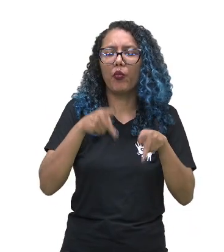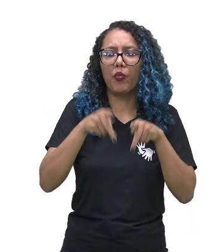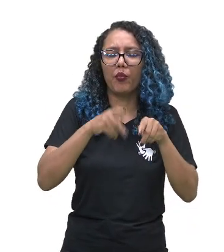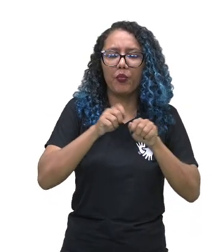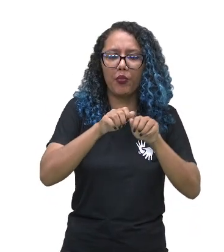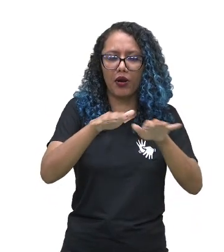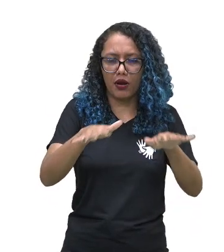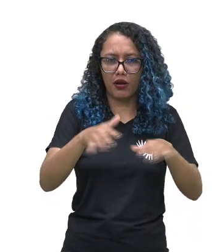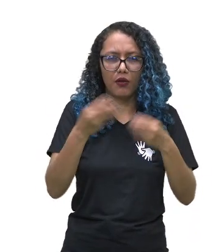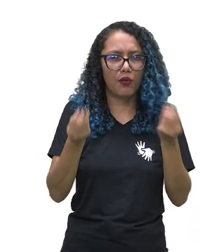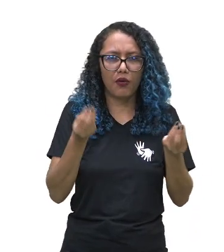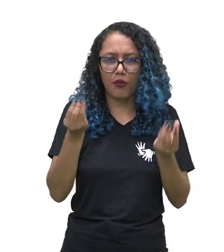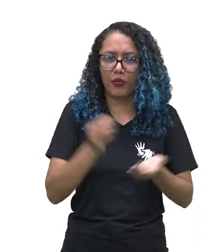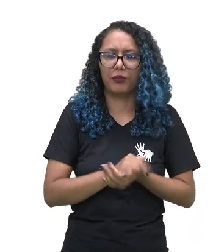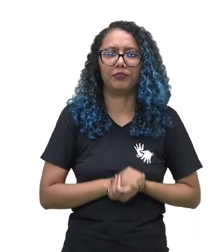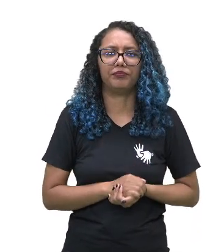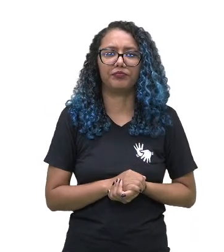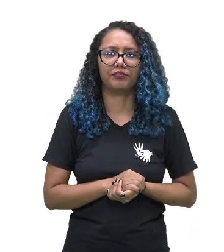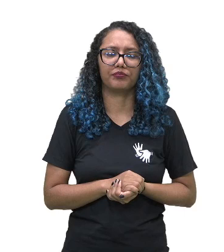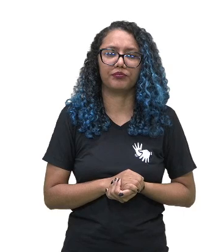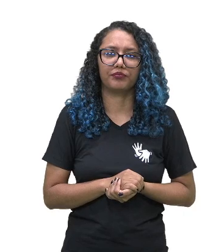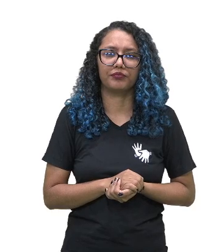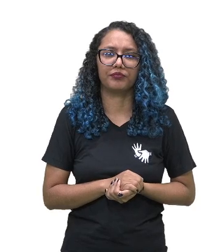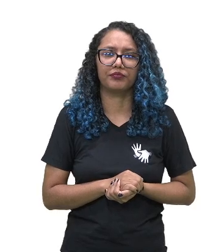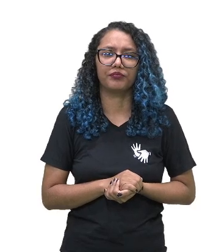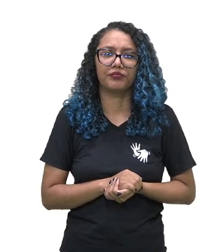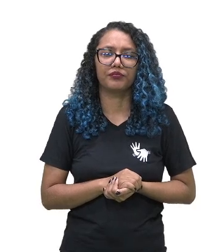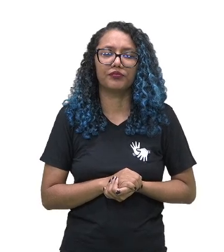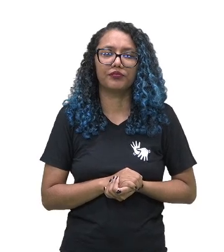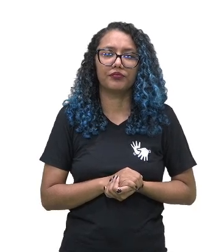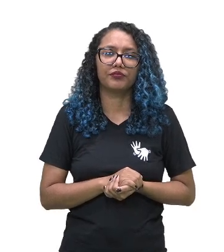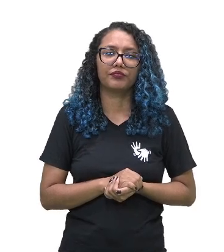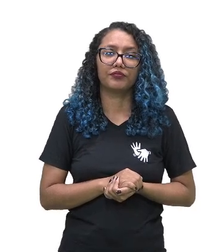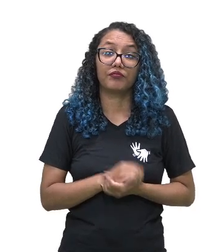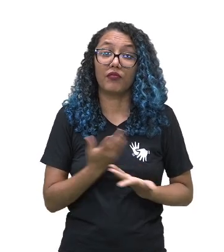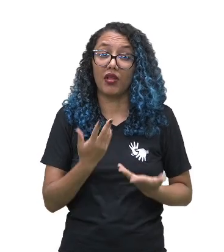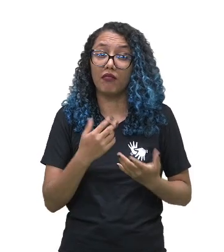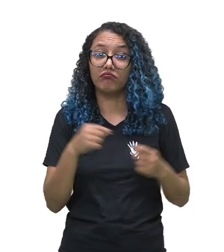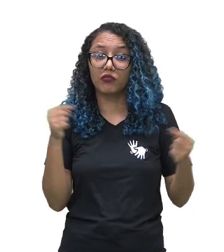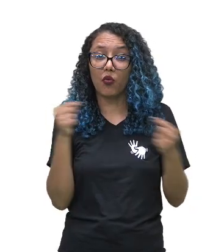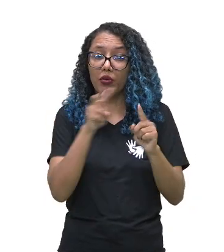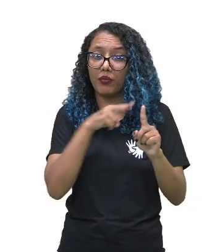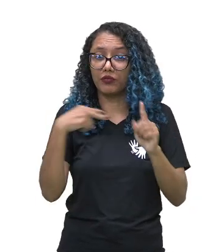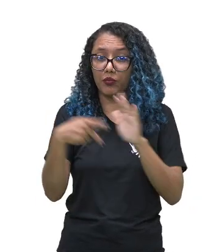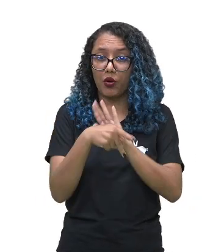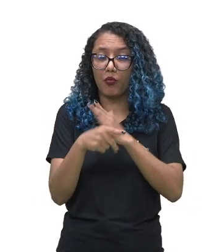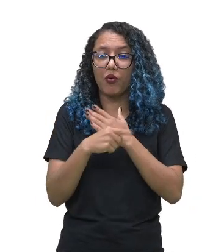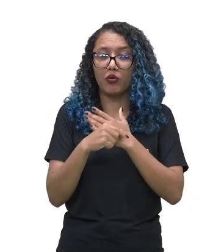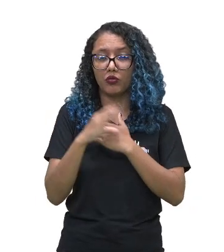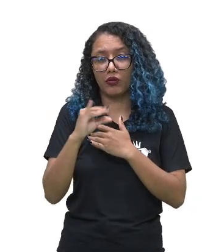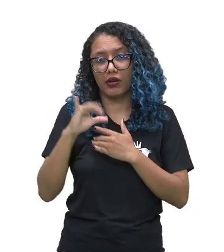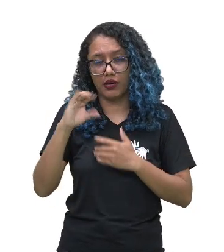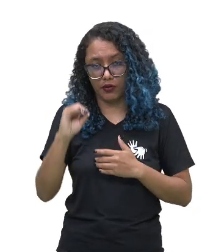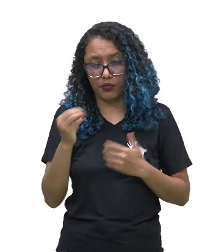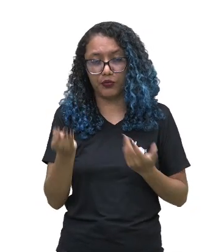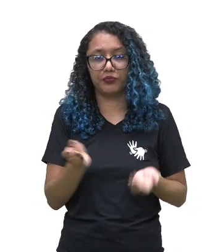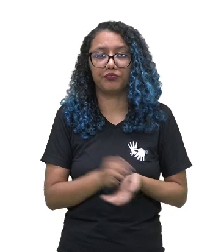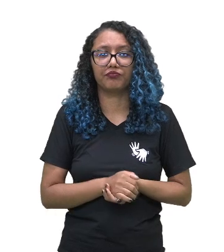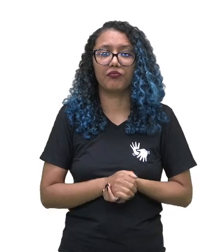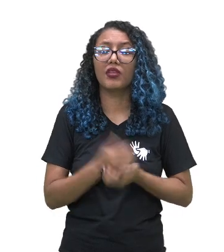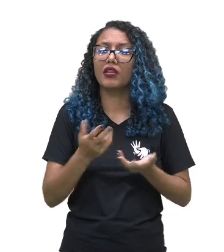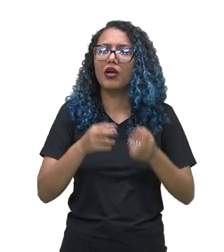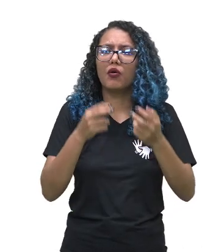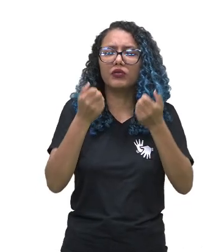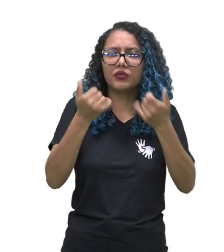o povoamento no Brasil a partir da concepção do nosso autor. Ele diz o seguinte: